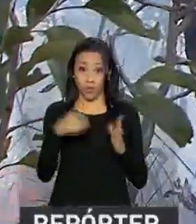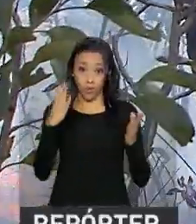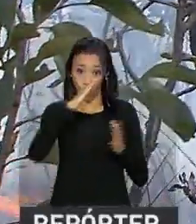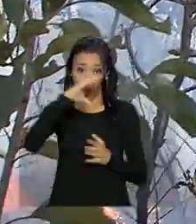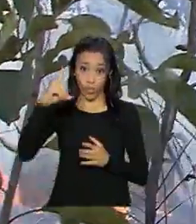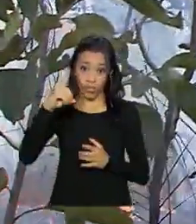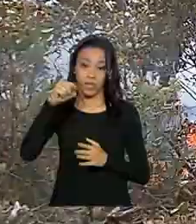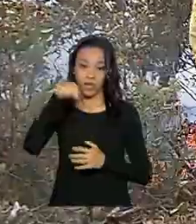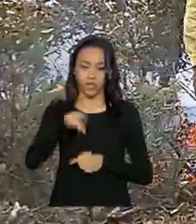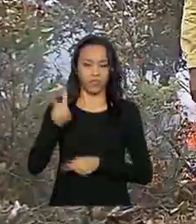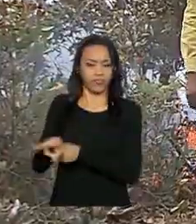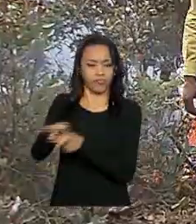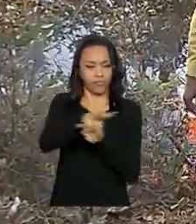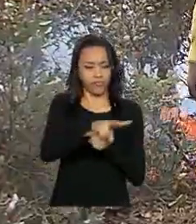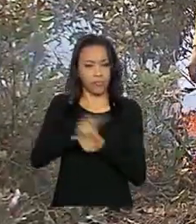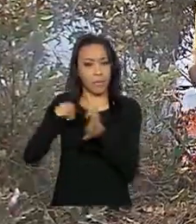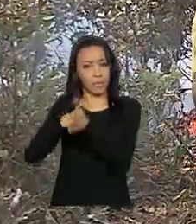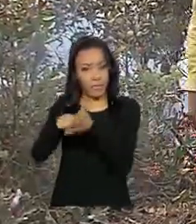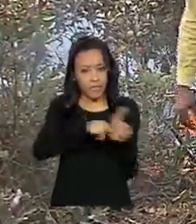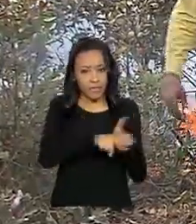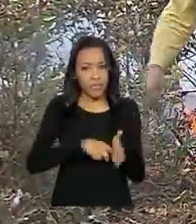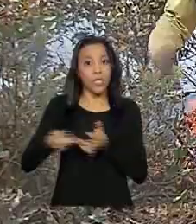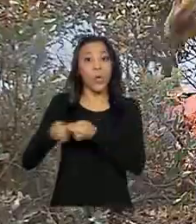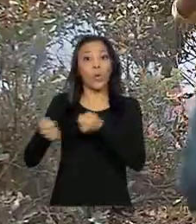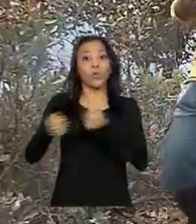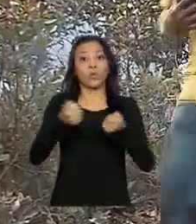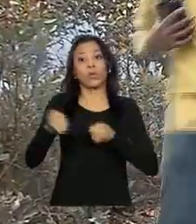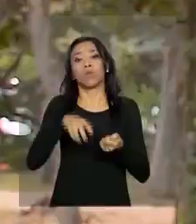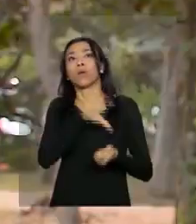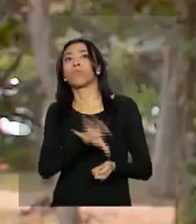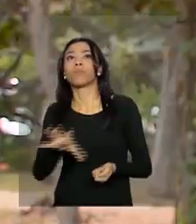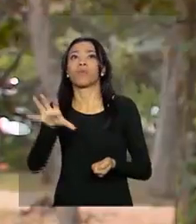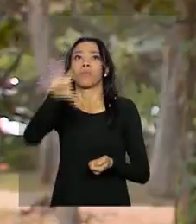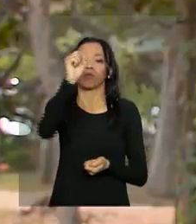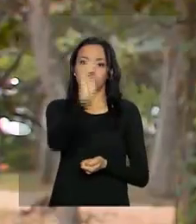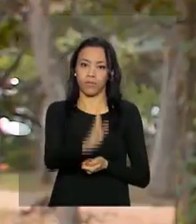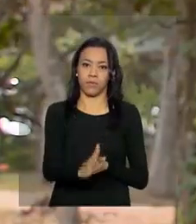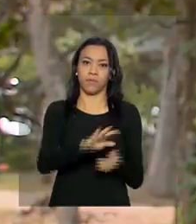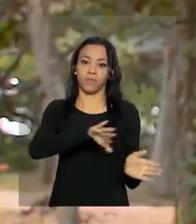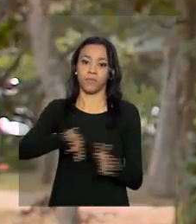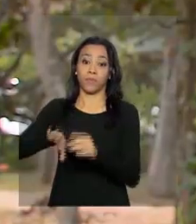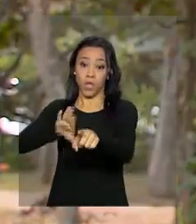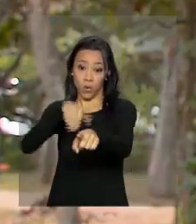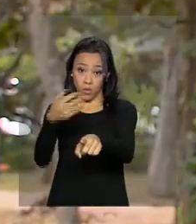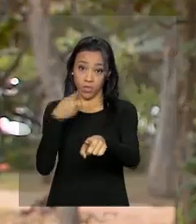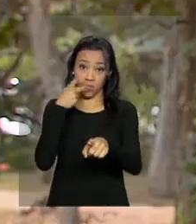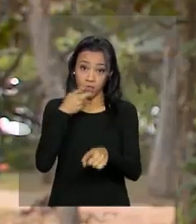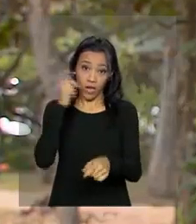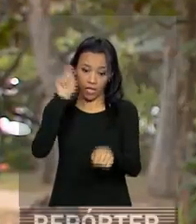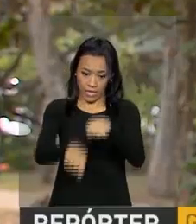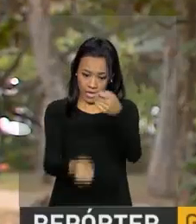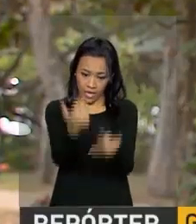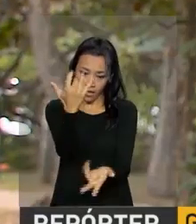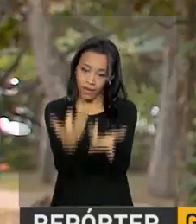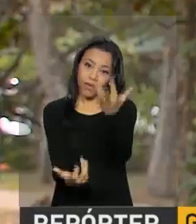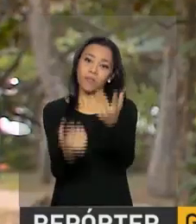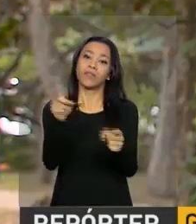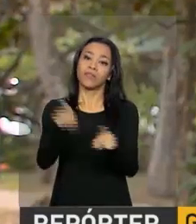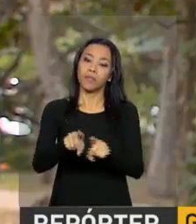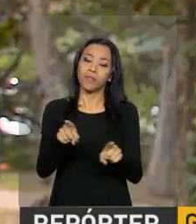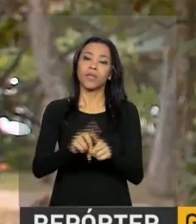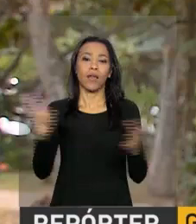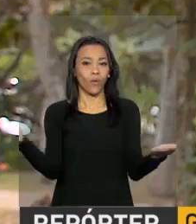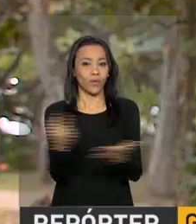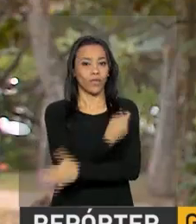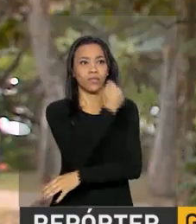atividades de monitoramento, pesquisa e controle em todo o território nacional. Toda vez que a gente fala do desmatamento, a gente está vinculando também o problema dos incêndios